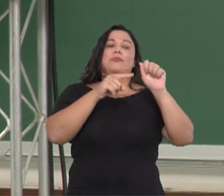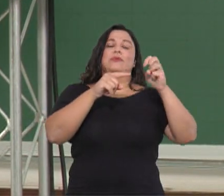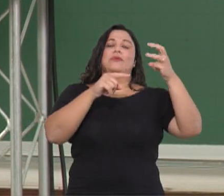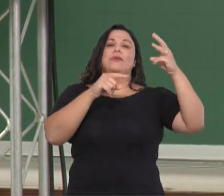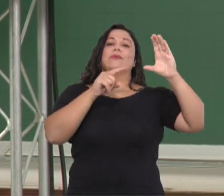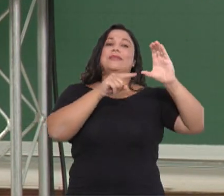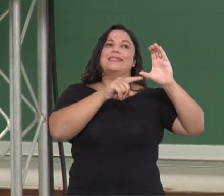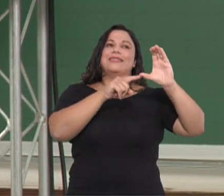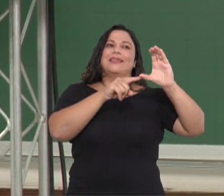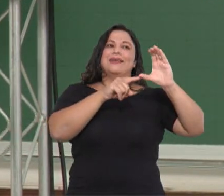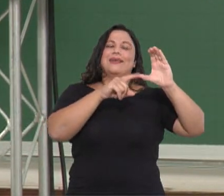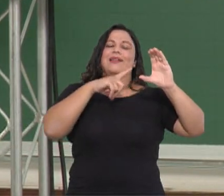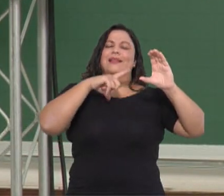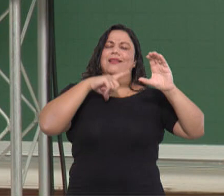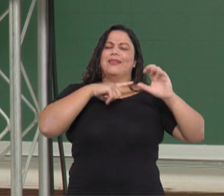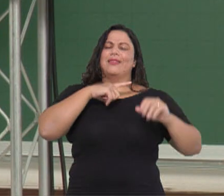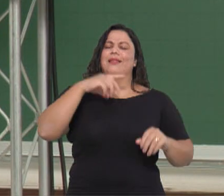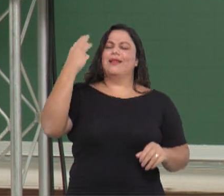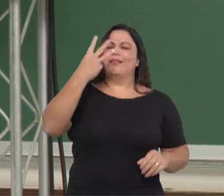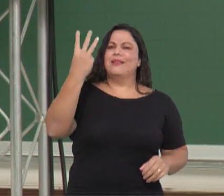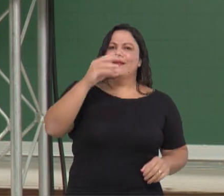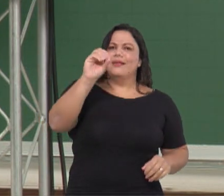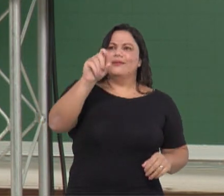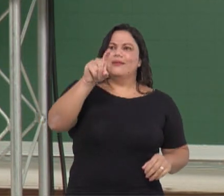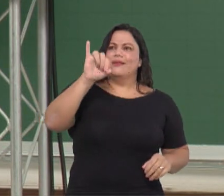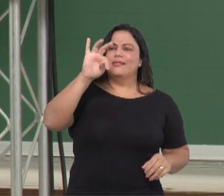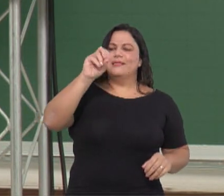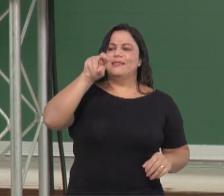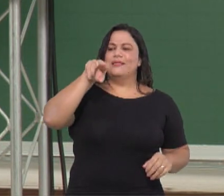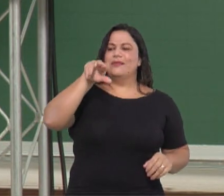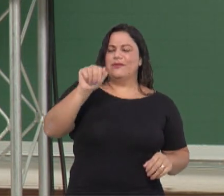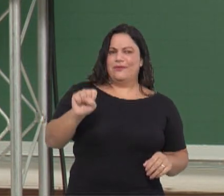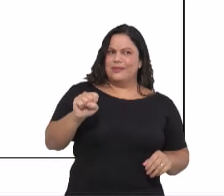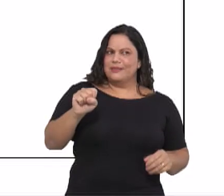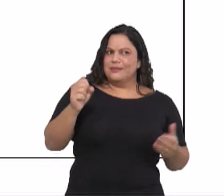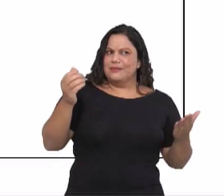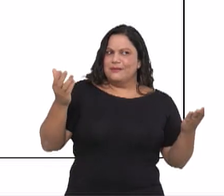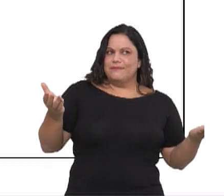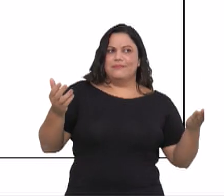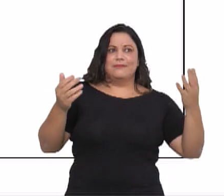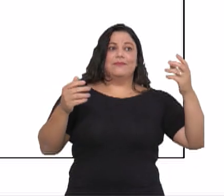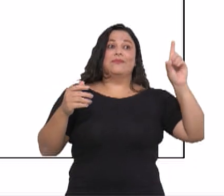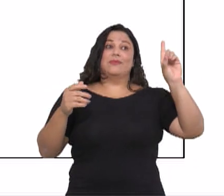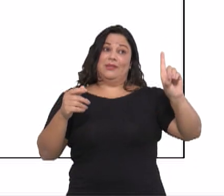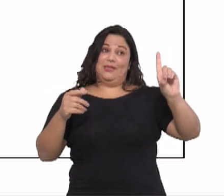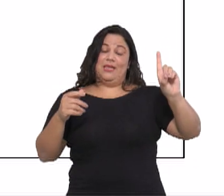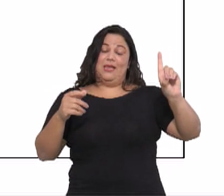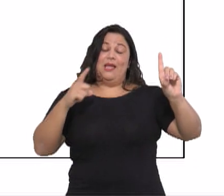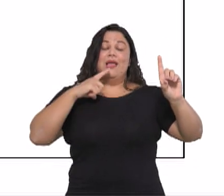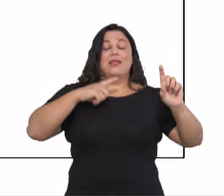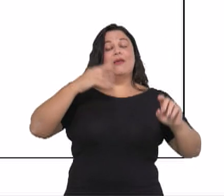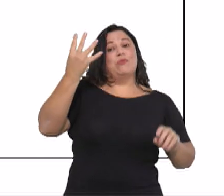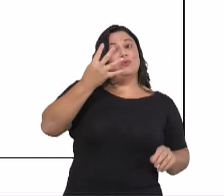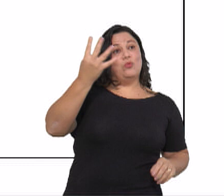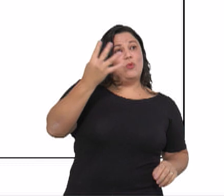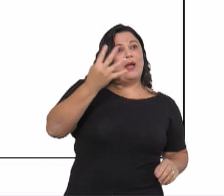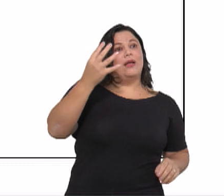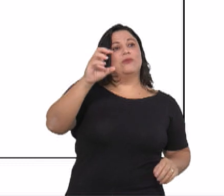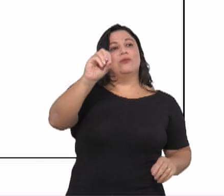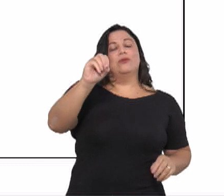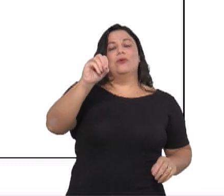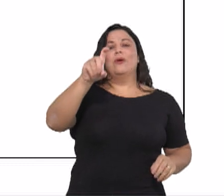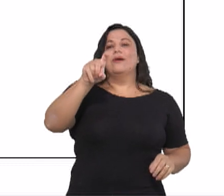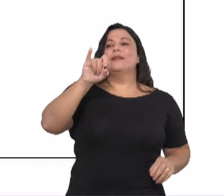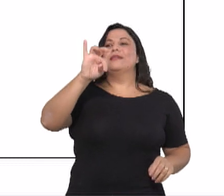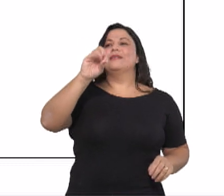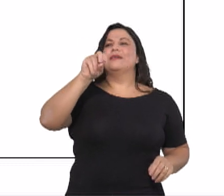temos 4 oxítonas? Lembra que nós pintamos de vermelho? Temos 4 oxítonas. Resposta correta do